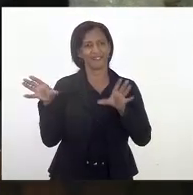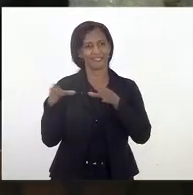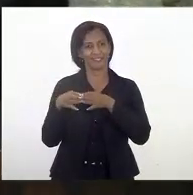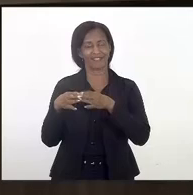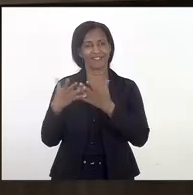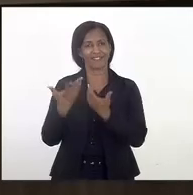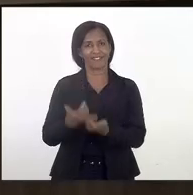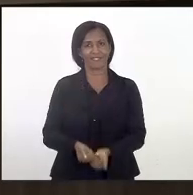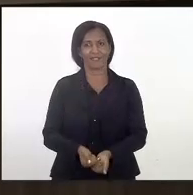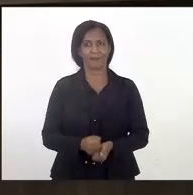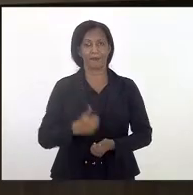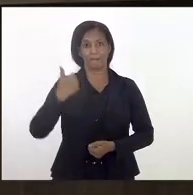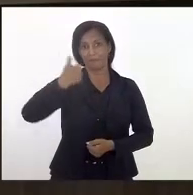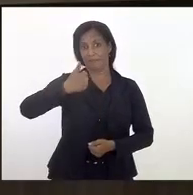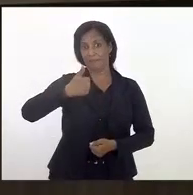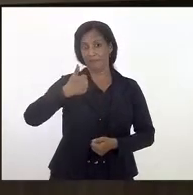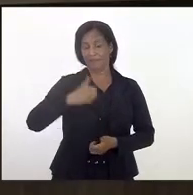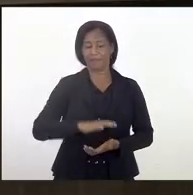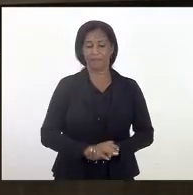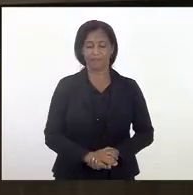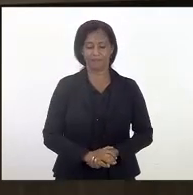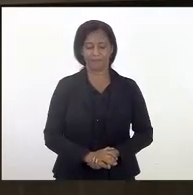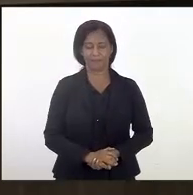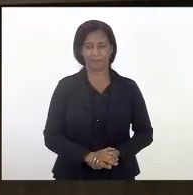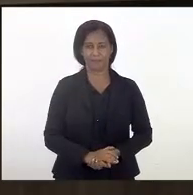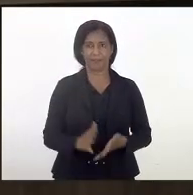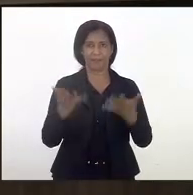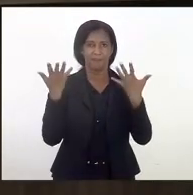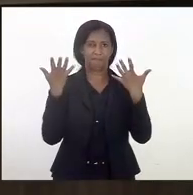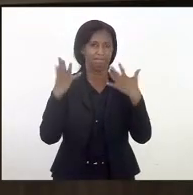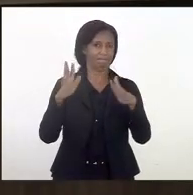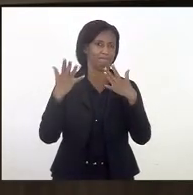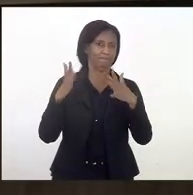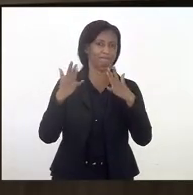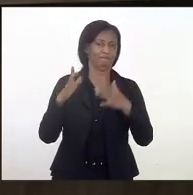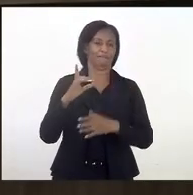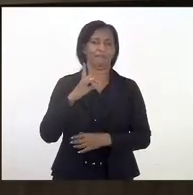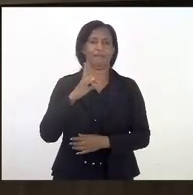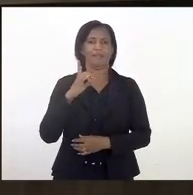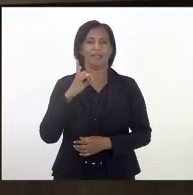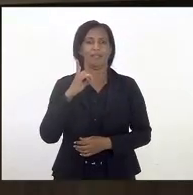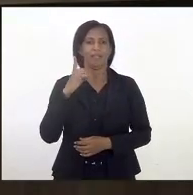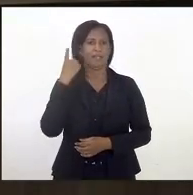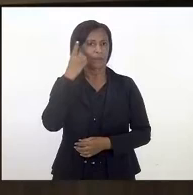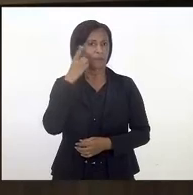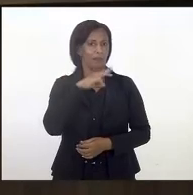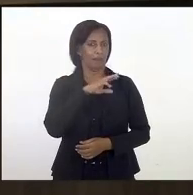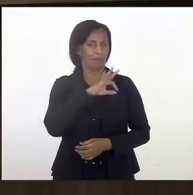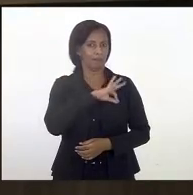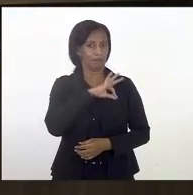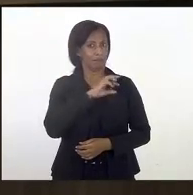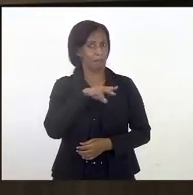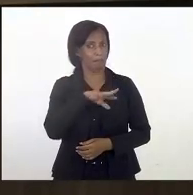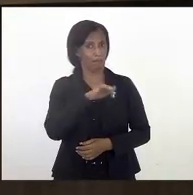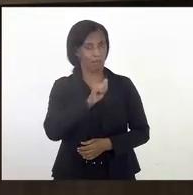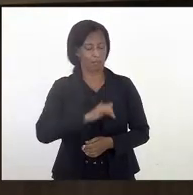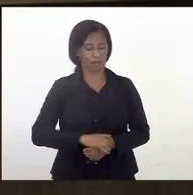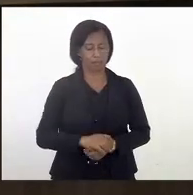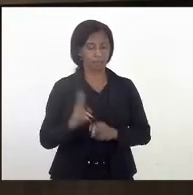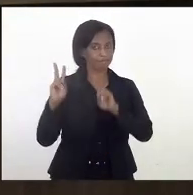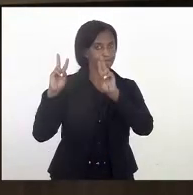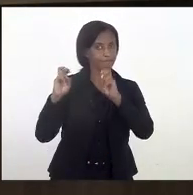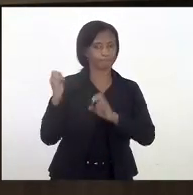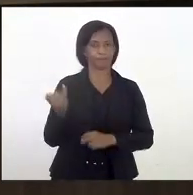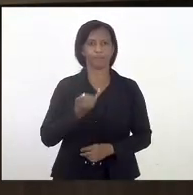o senhor presidente primeiro lugar elogiar a gente achou a deputada Martha Rocha e São tema fundamental a gente sabe que